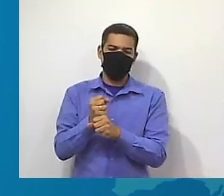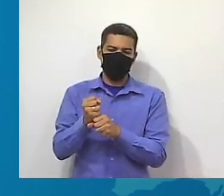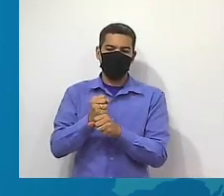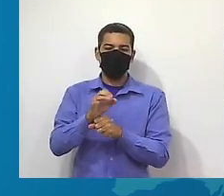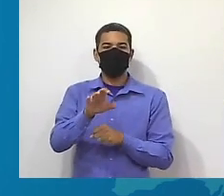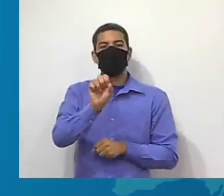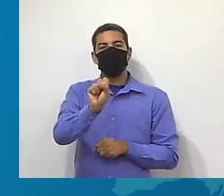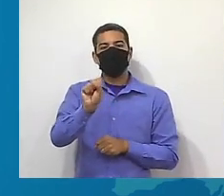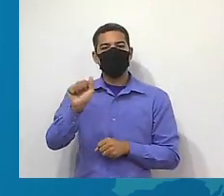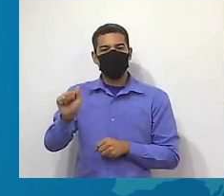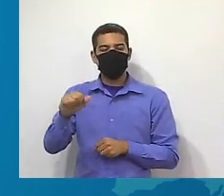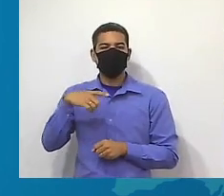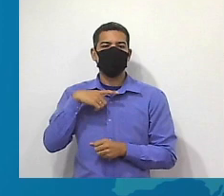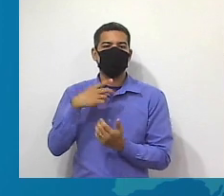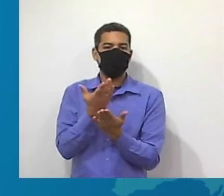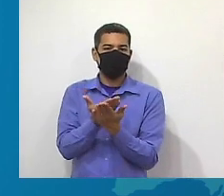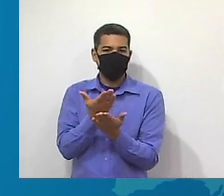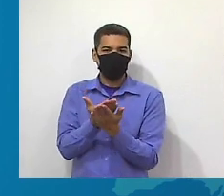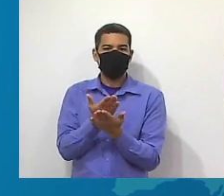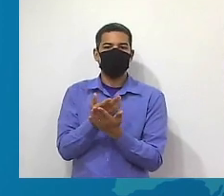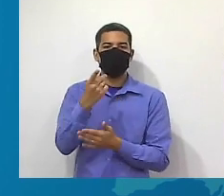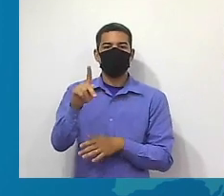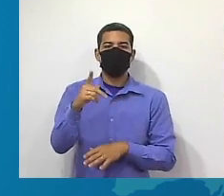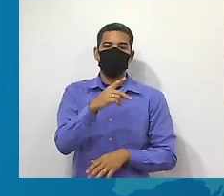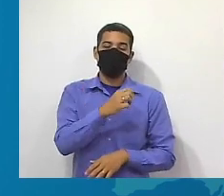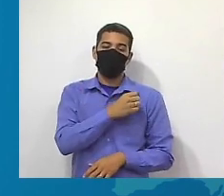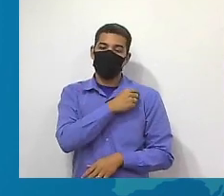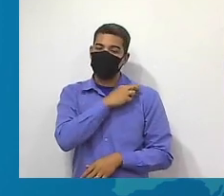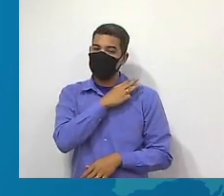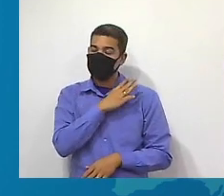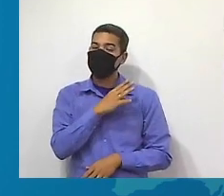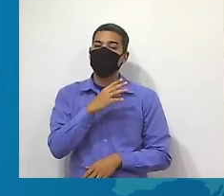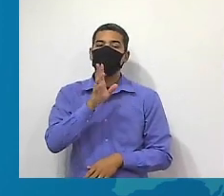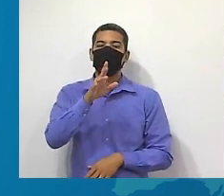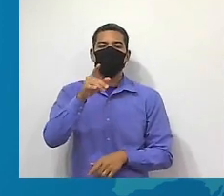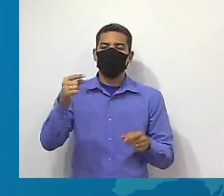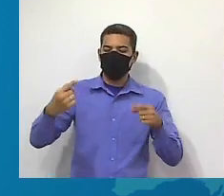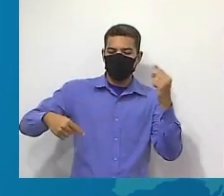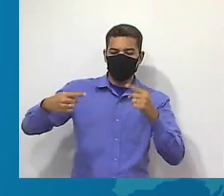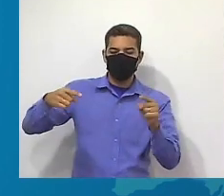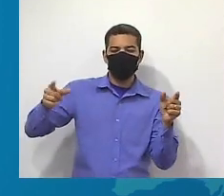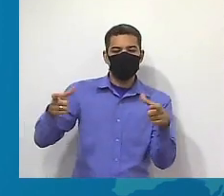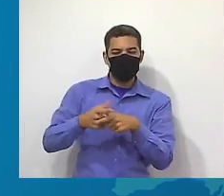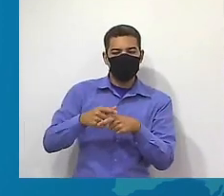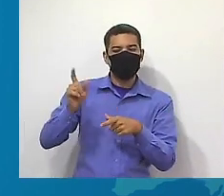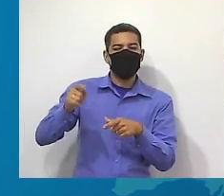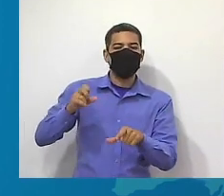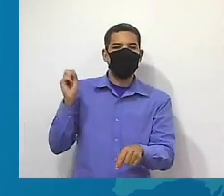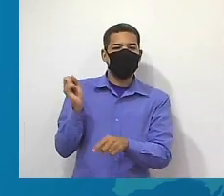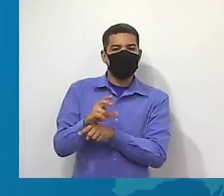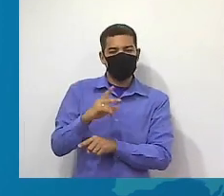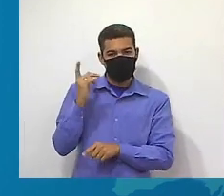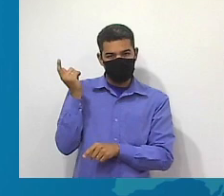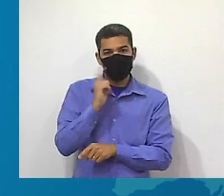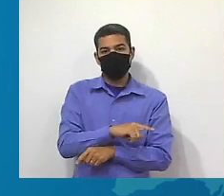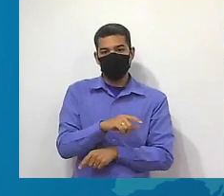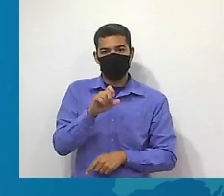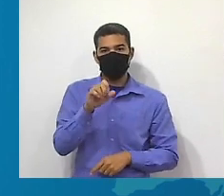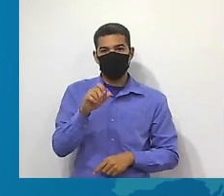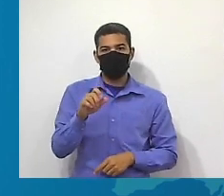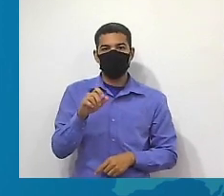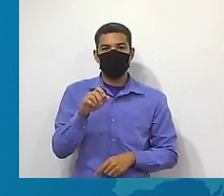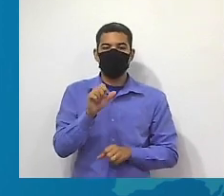você concorre apenas com estudantes da sua série. Com uma concorrência muito menor, é muito mais fácil para você então ter acesso a esse